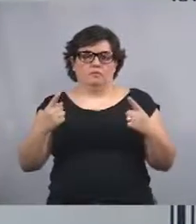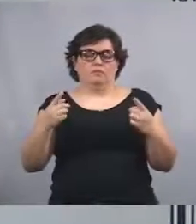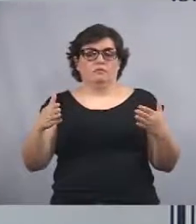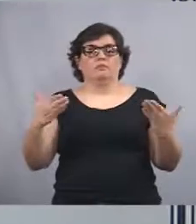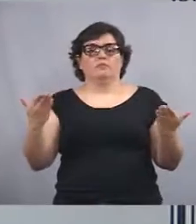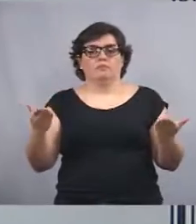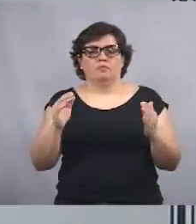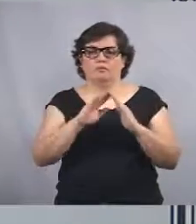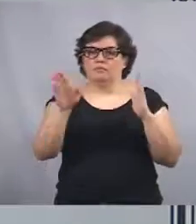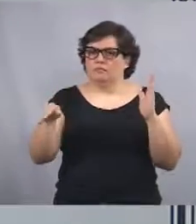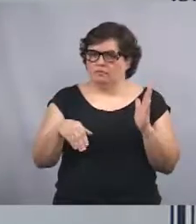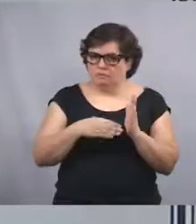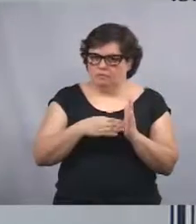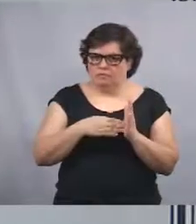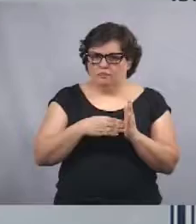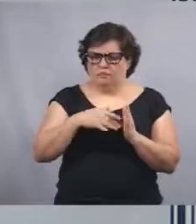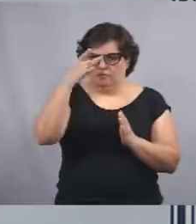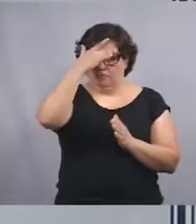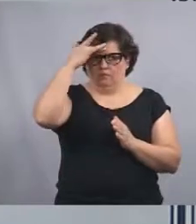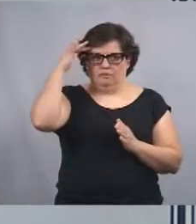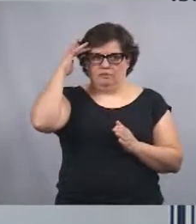de todos os munícipes